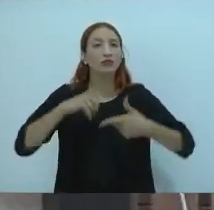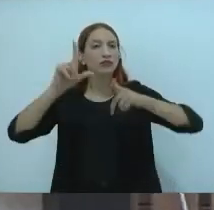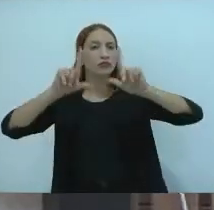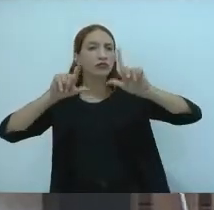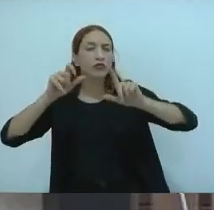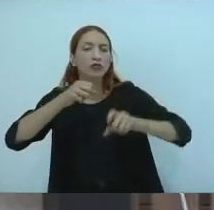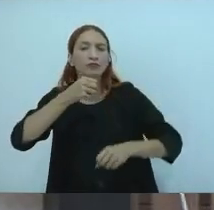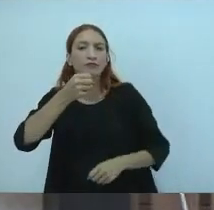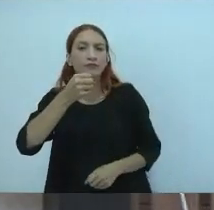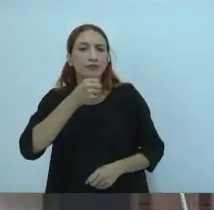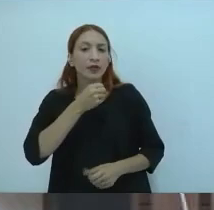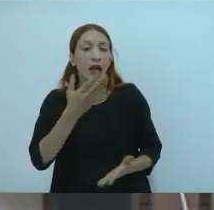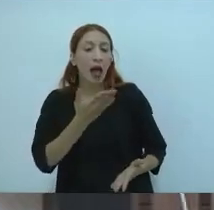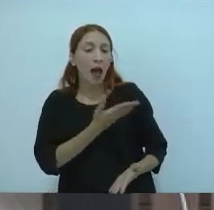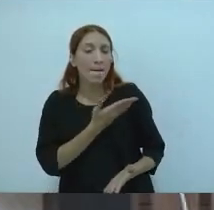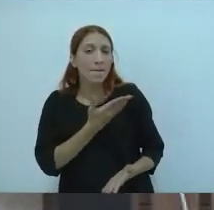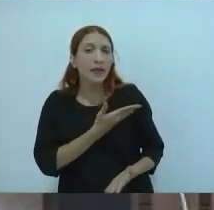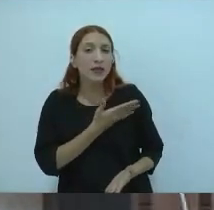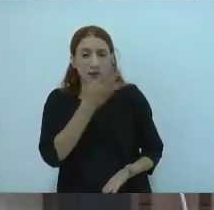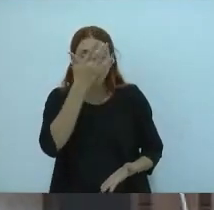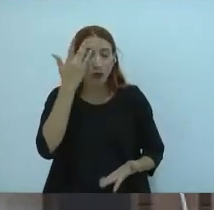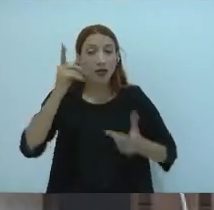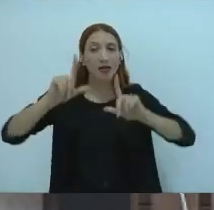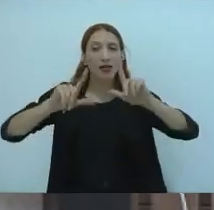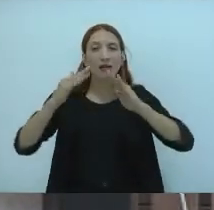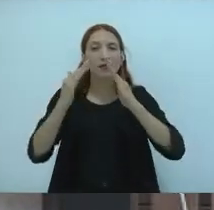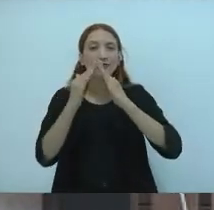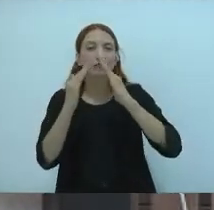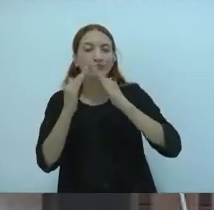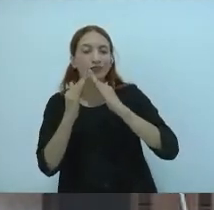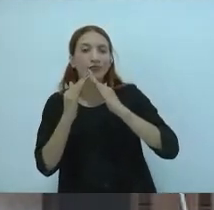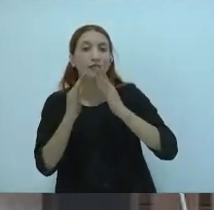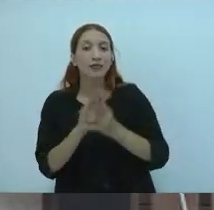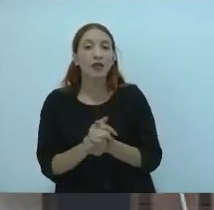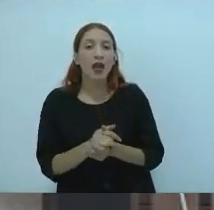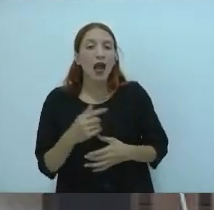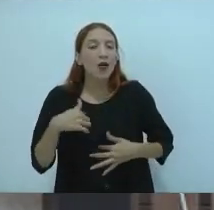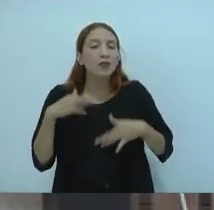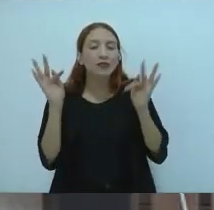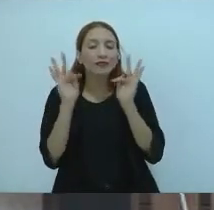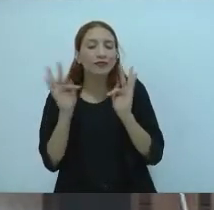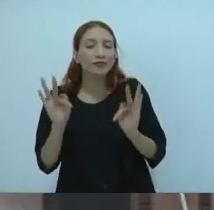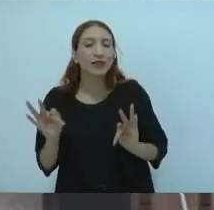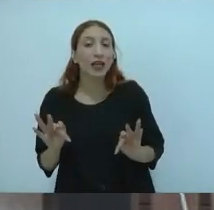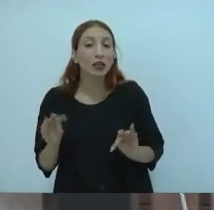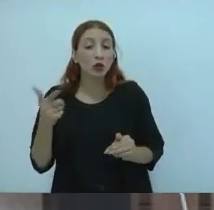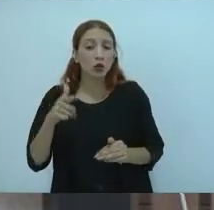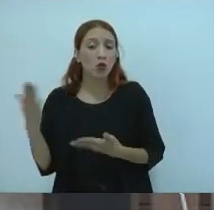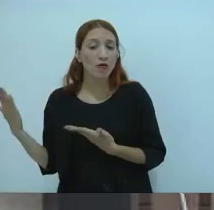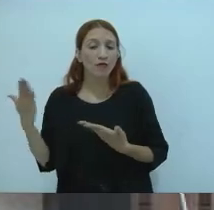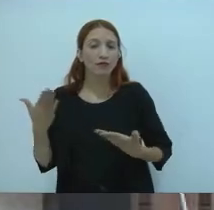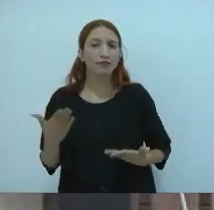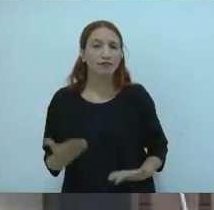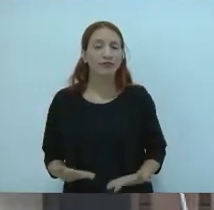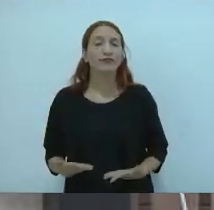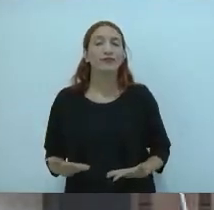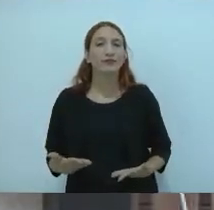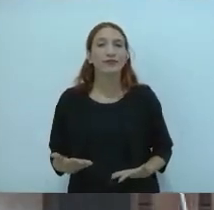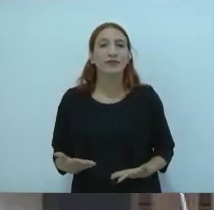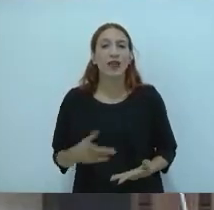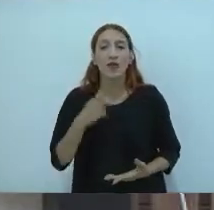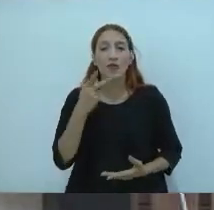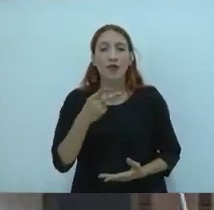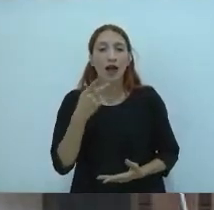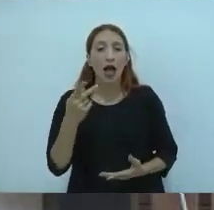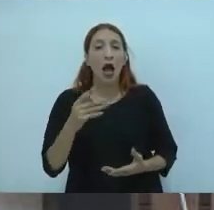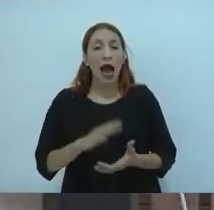rádio câmara amigos ouvintes que nesse momento nos acompanham é com muita satisfação que venham mais uma vez aqui nessa Tribuna onde